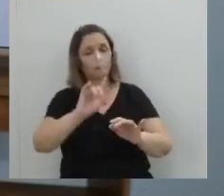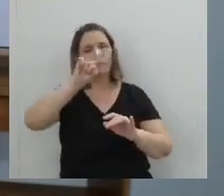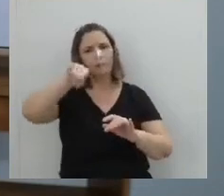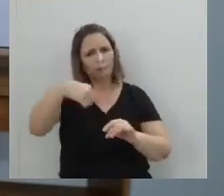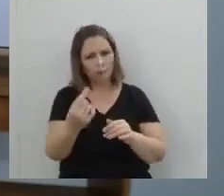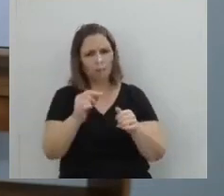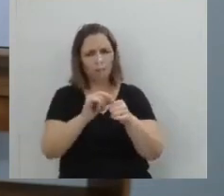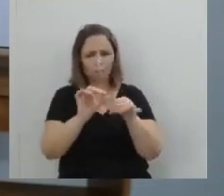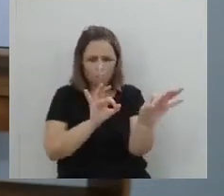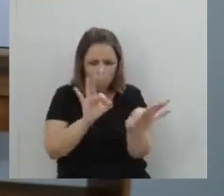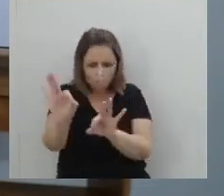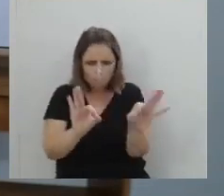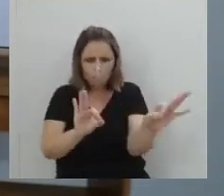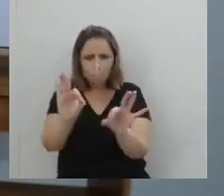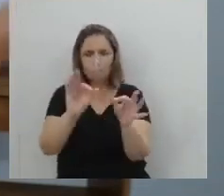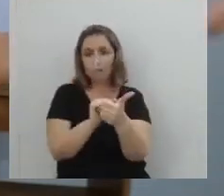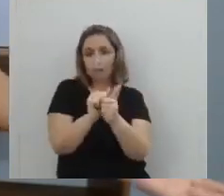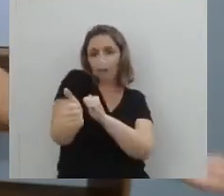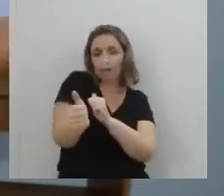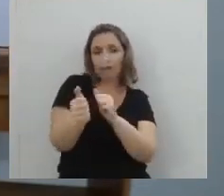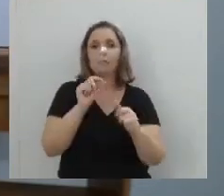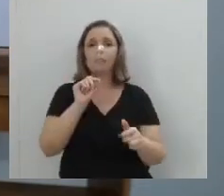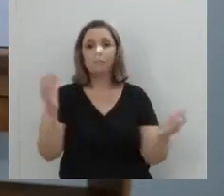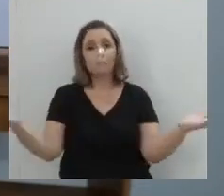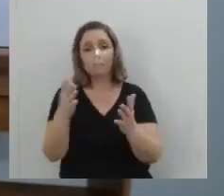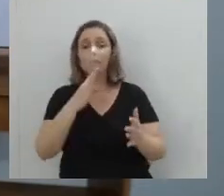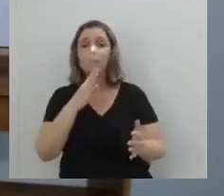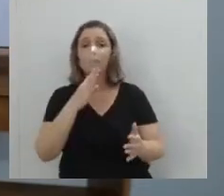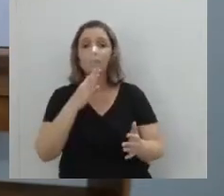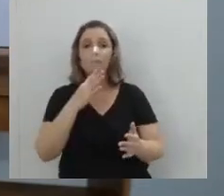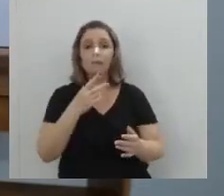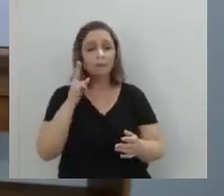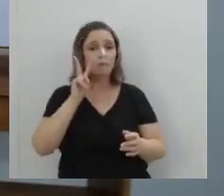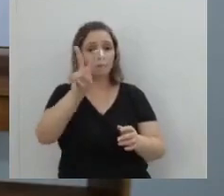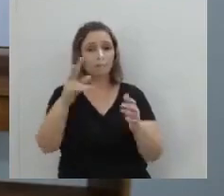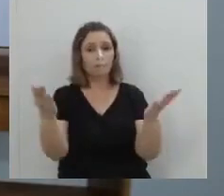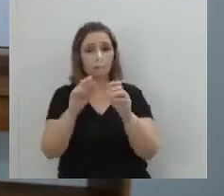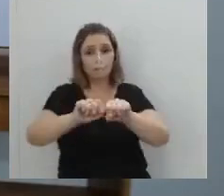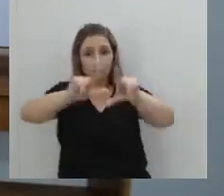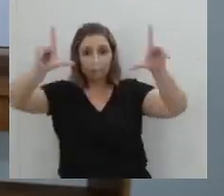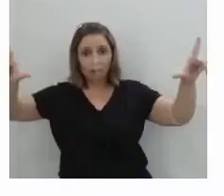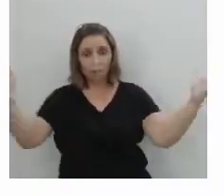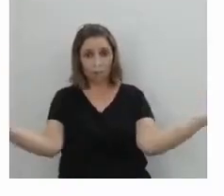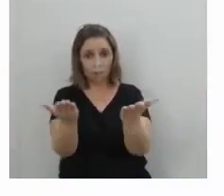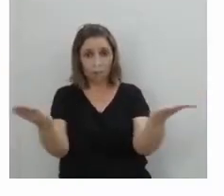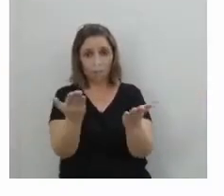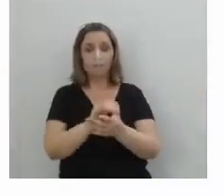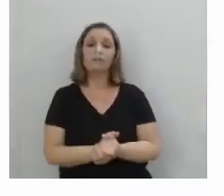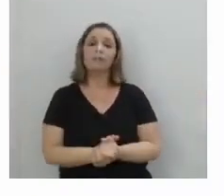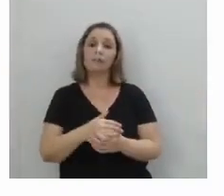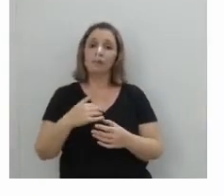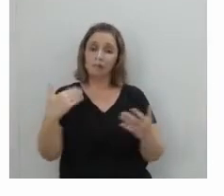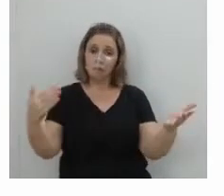foi reformulado o esporte e se tornou o que nós conhecemos antes. Dá uma olhadinha aí no slide hoje, como é